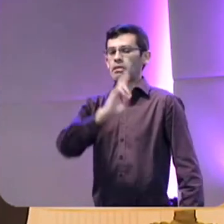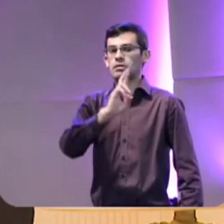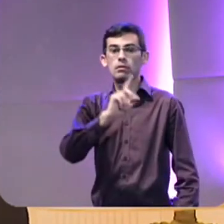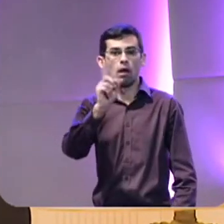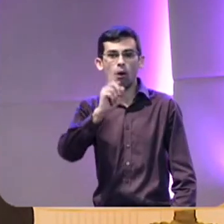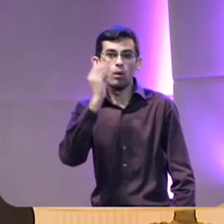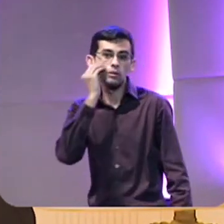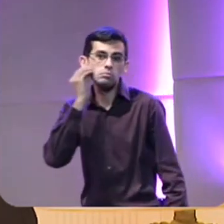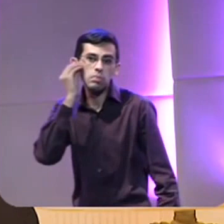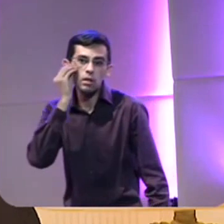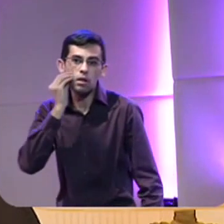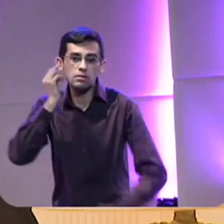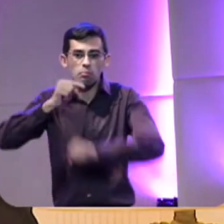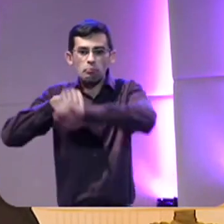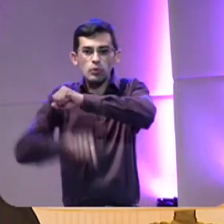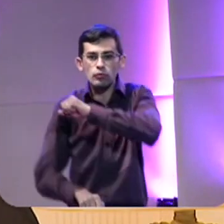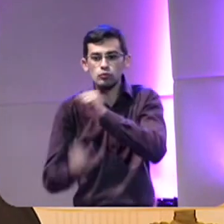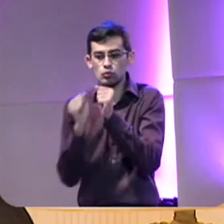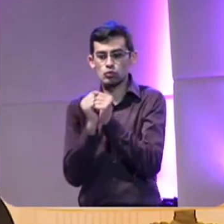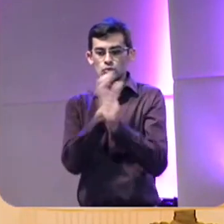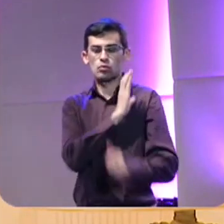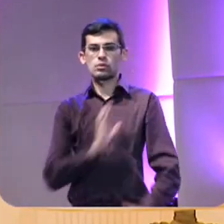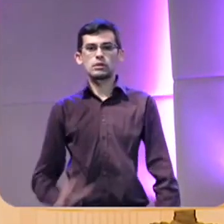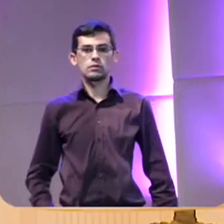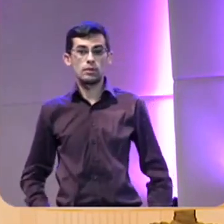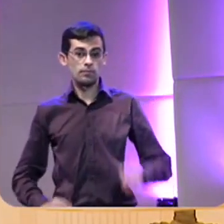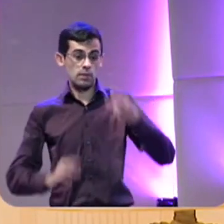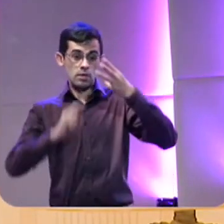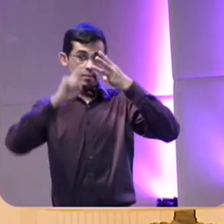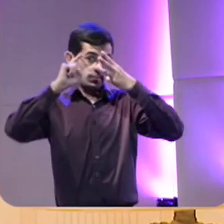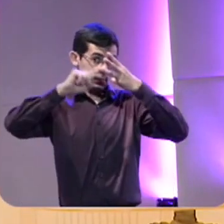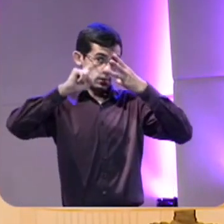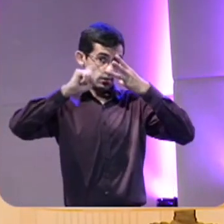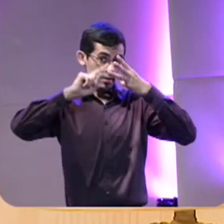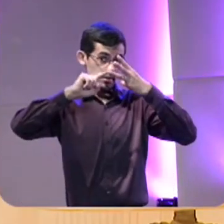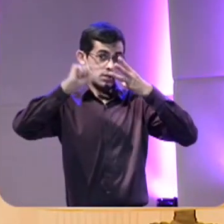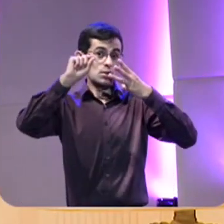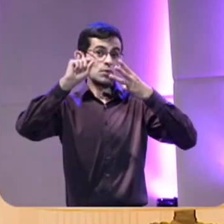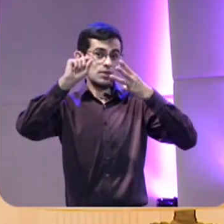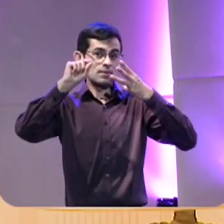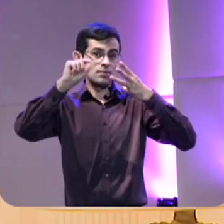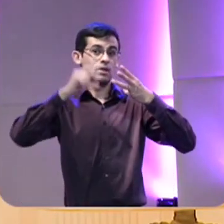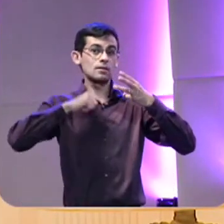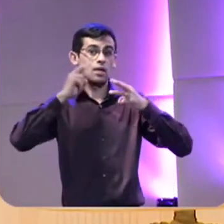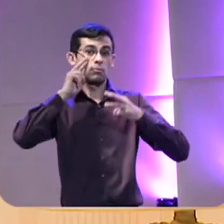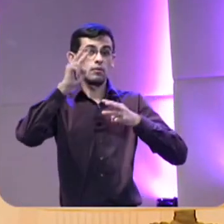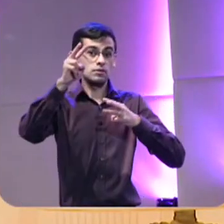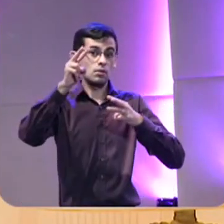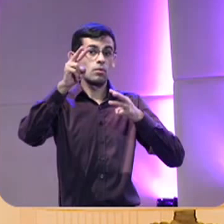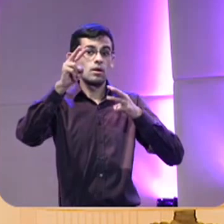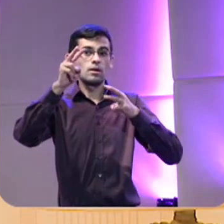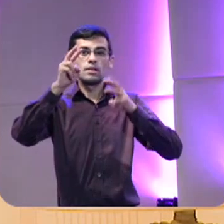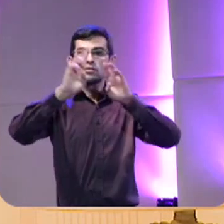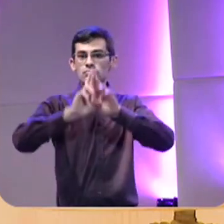uma experiência com Cristo. Terceiro passo é ter uma visão